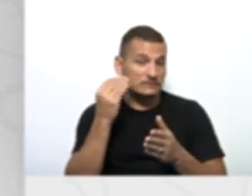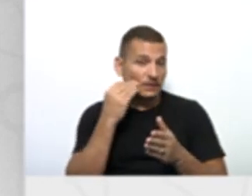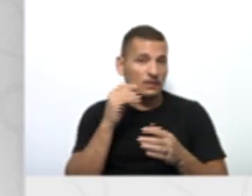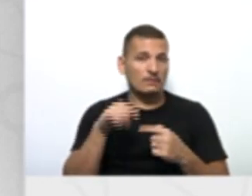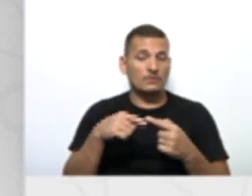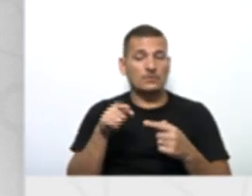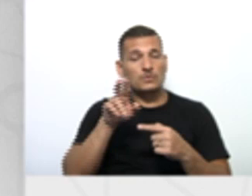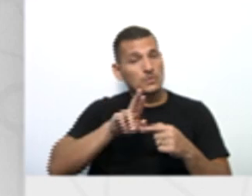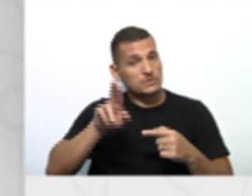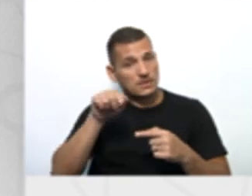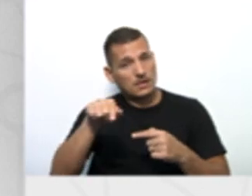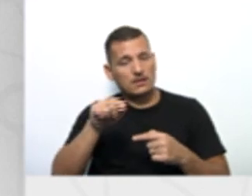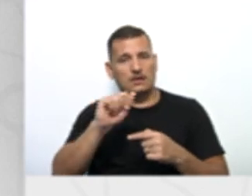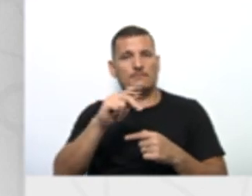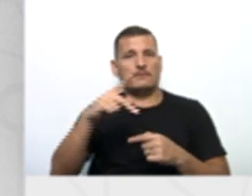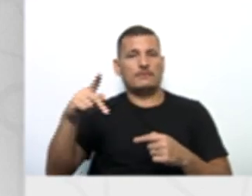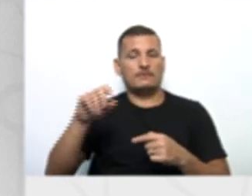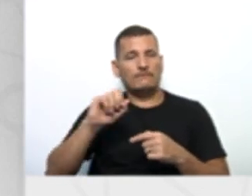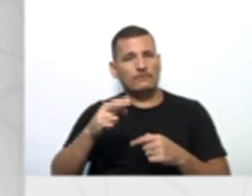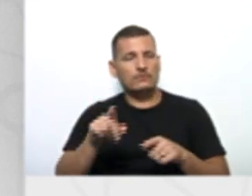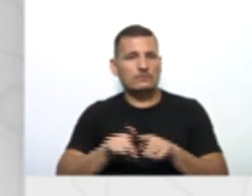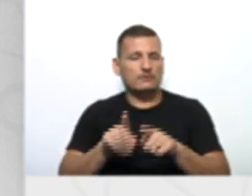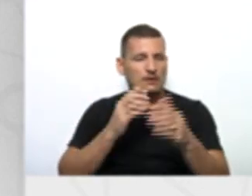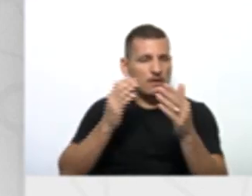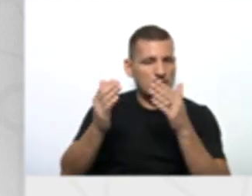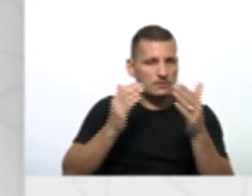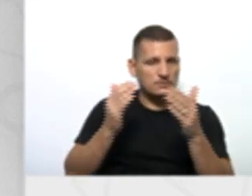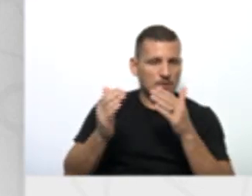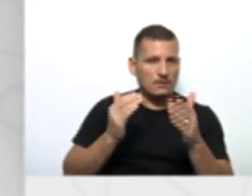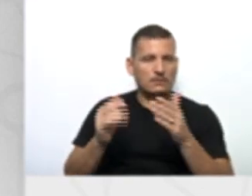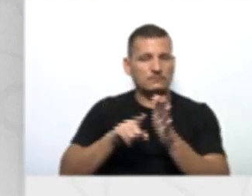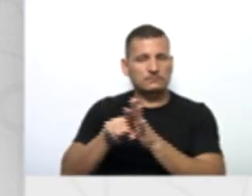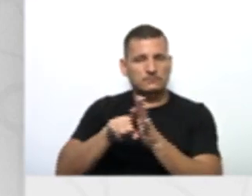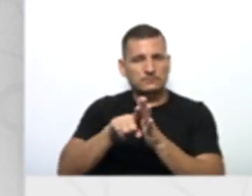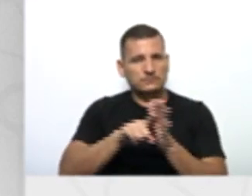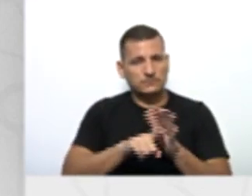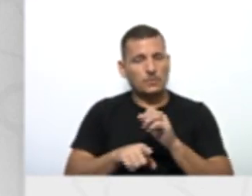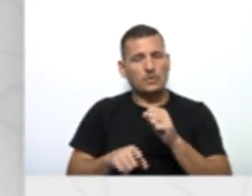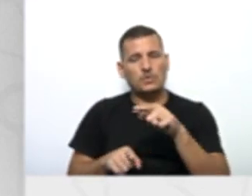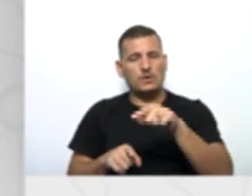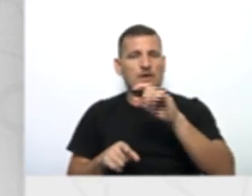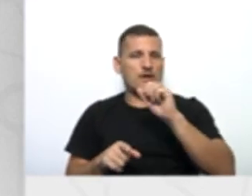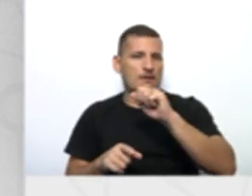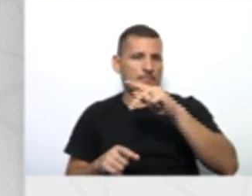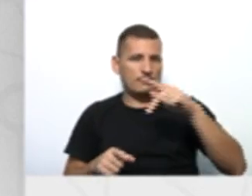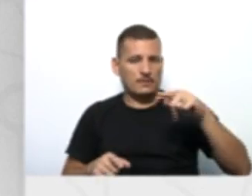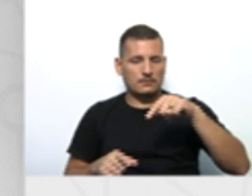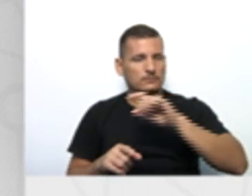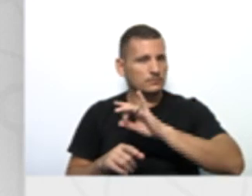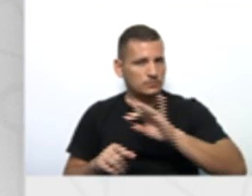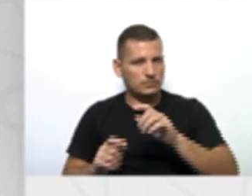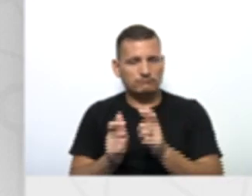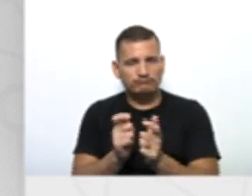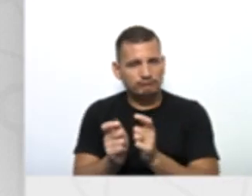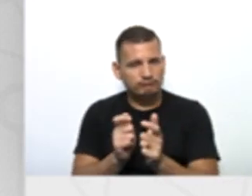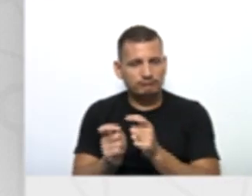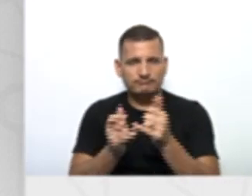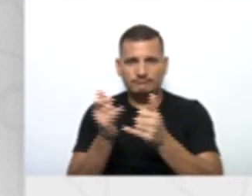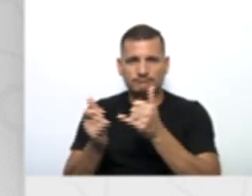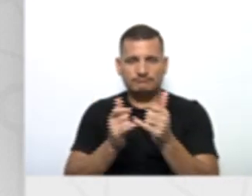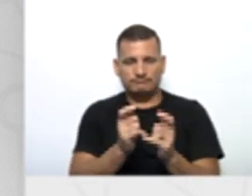aquele aplicativo, eu vou analisar um estudo de caso, vou testar aquele aplicativo só para game, eu vou